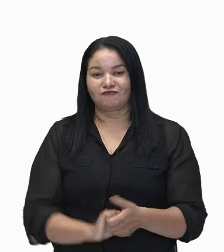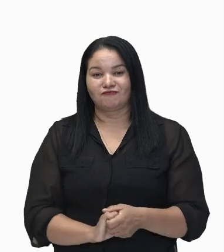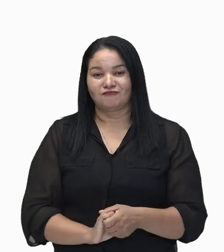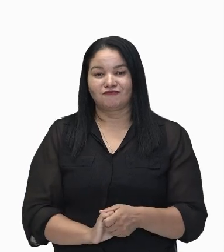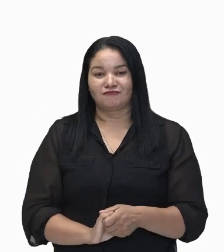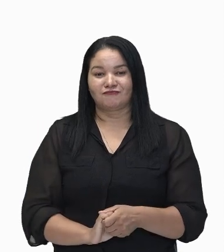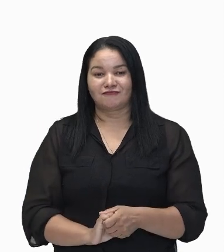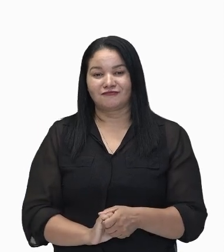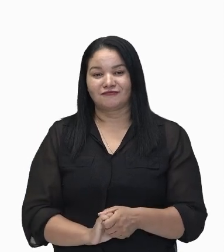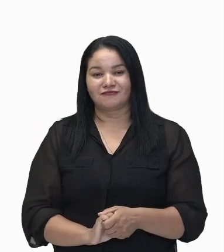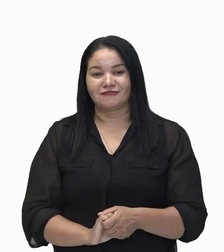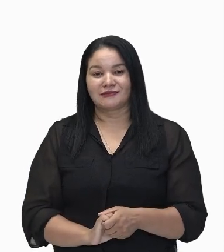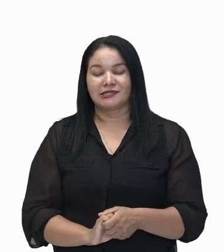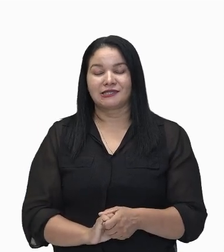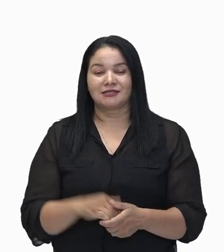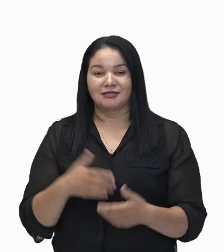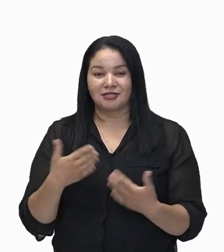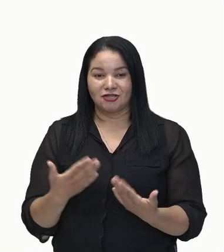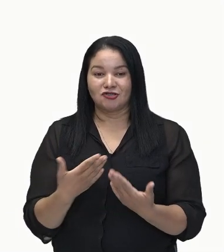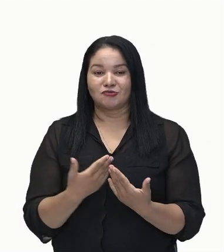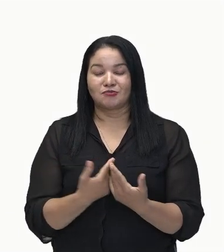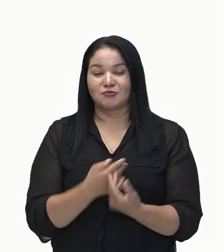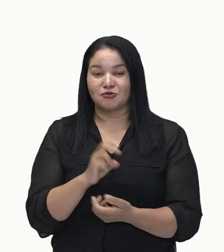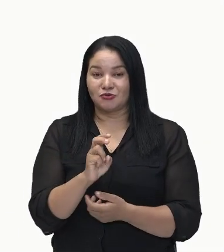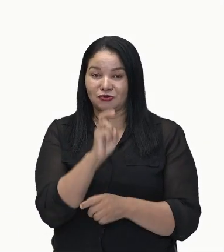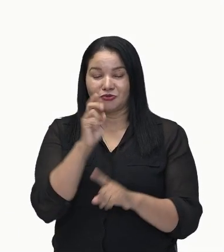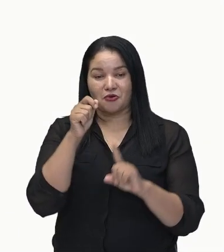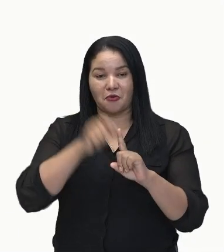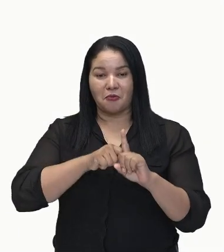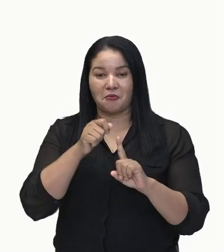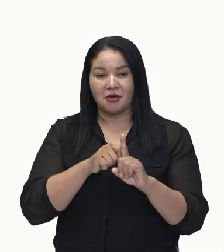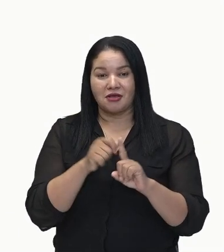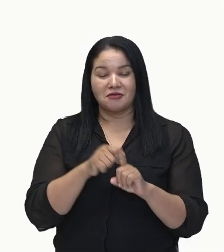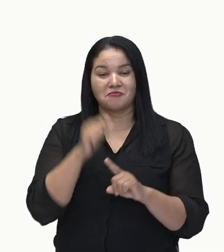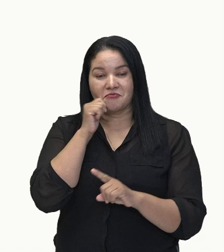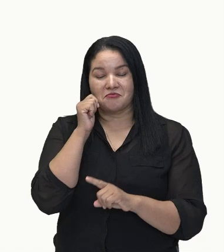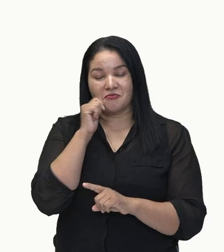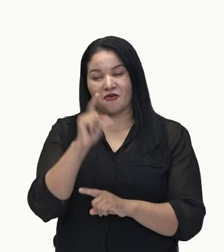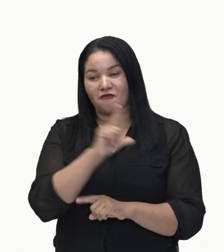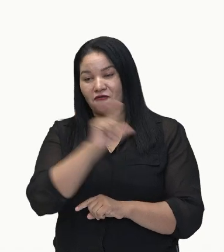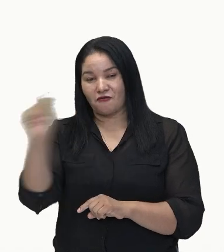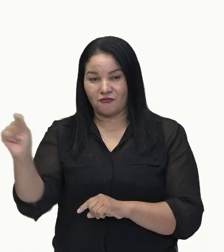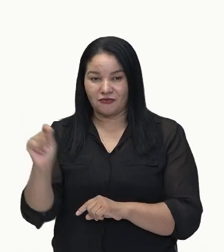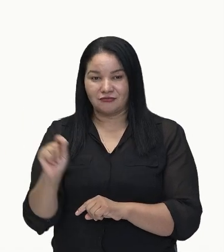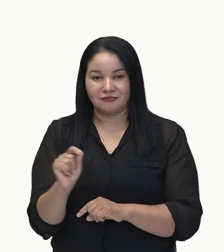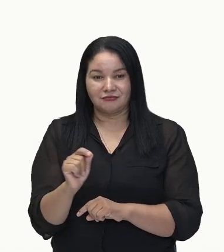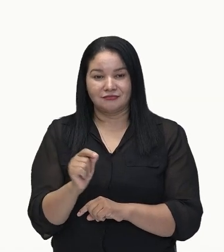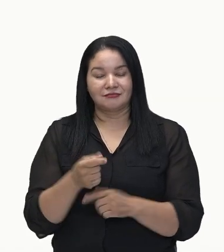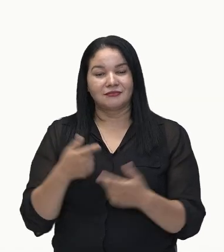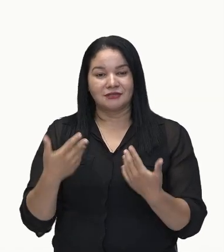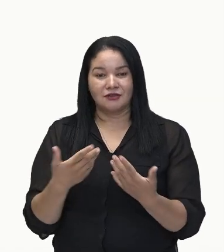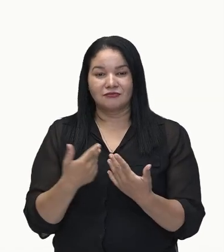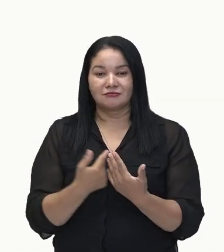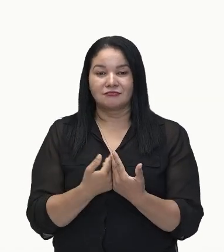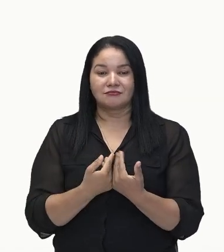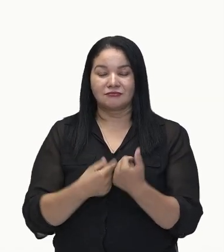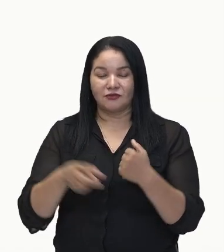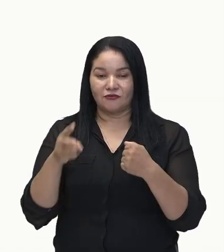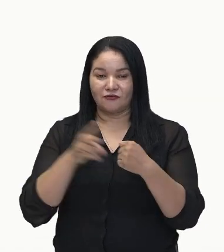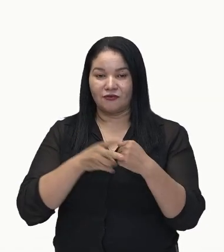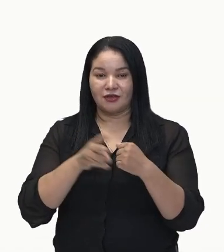Faz 5 meses que ela foi embora. Falamos aqui, olha só, né, a respeito desses verbos,